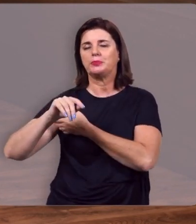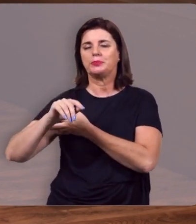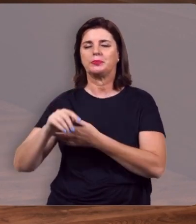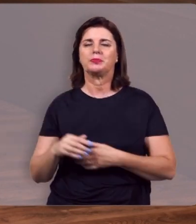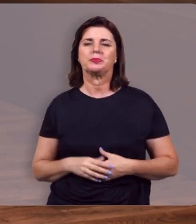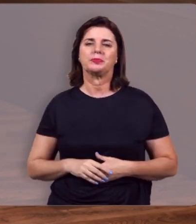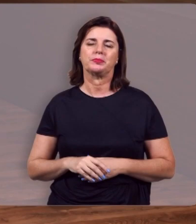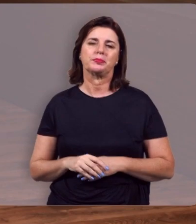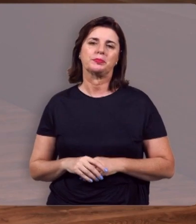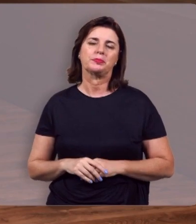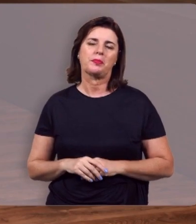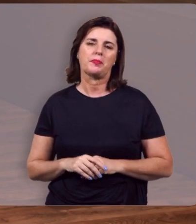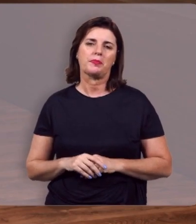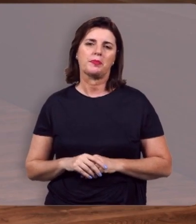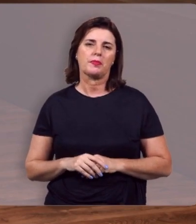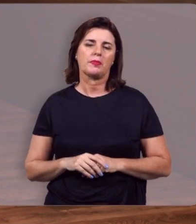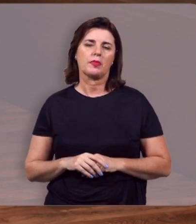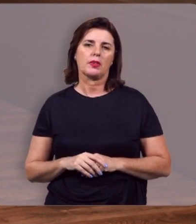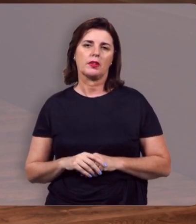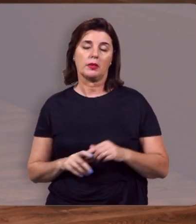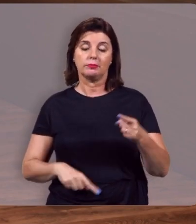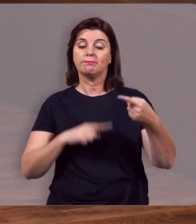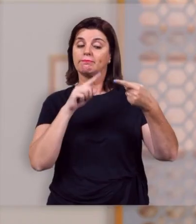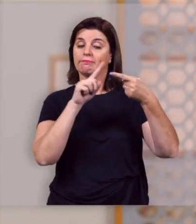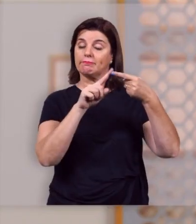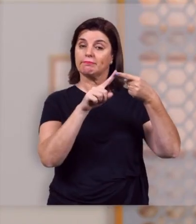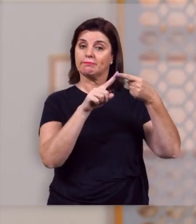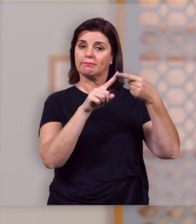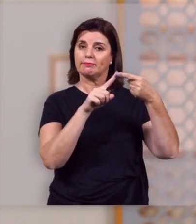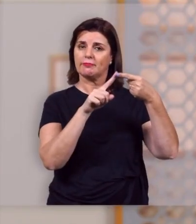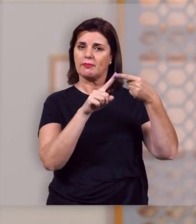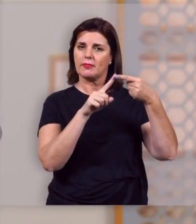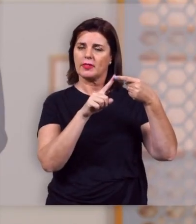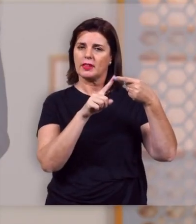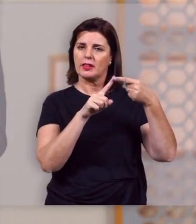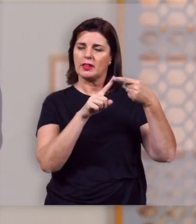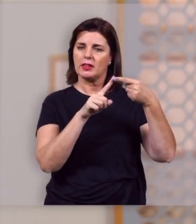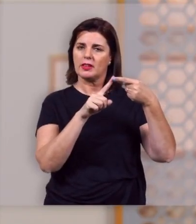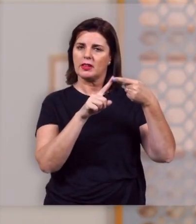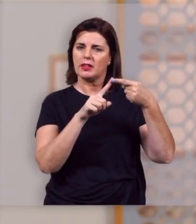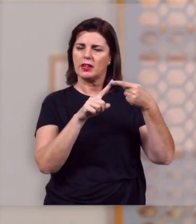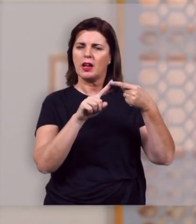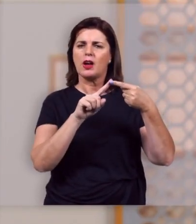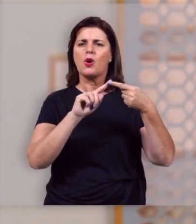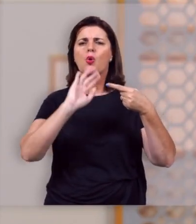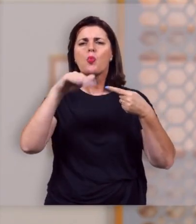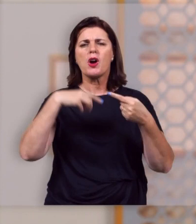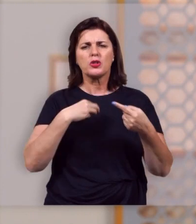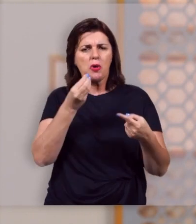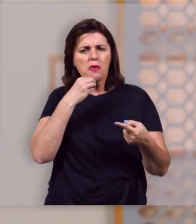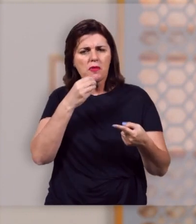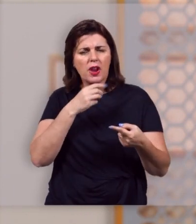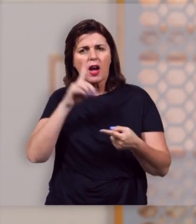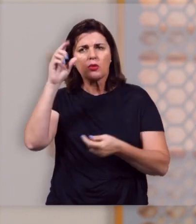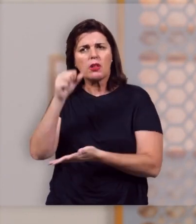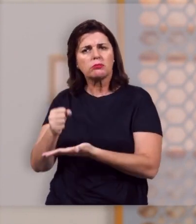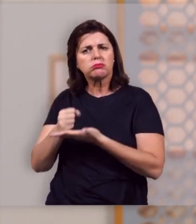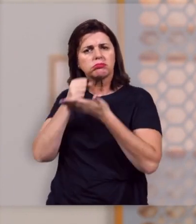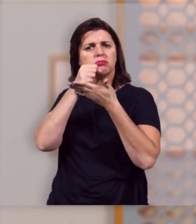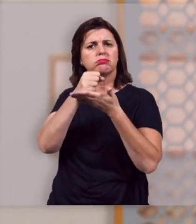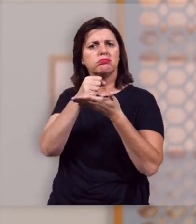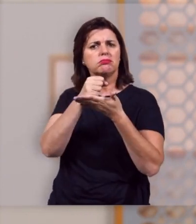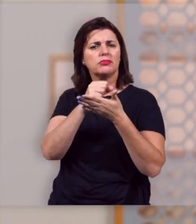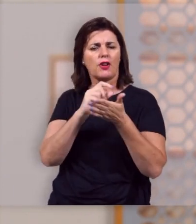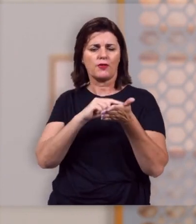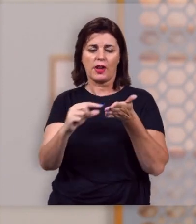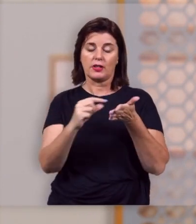agora a expor a você. A primeira é a assistência na fraqueza. O